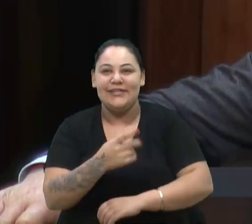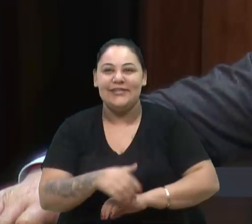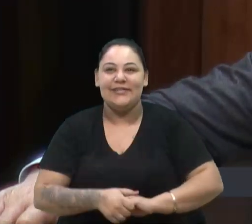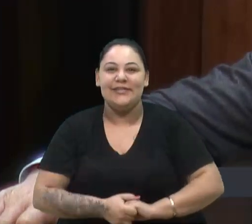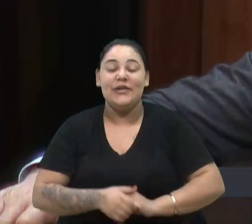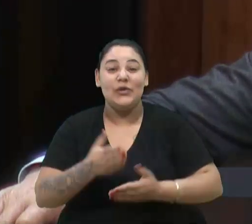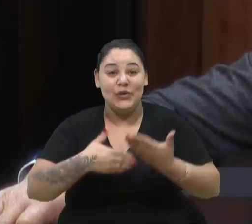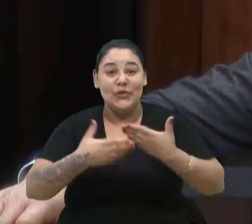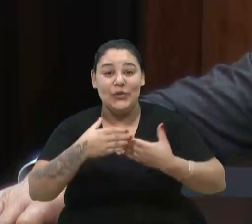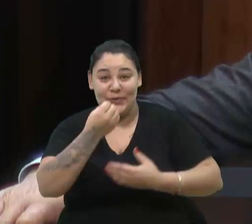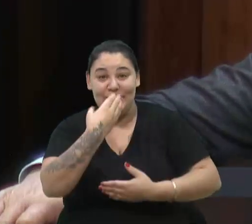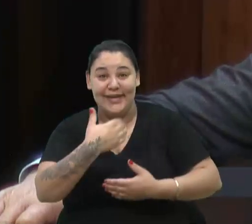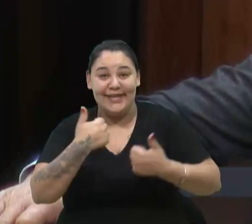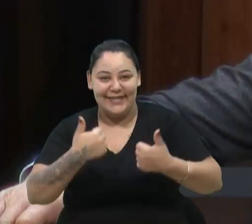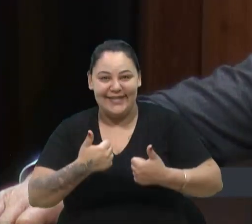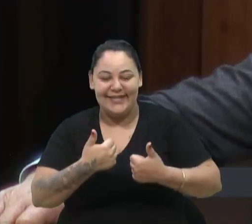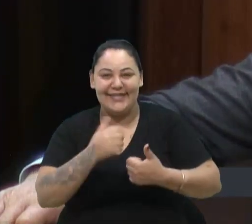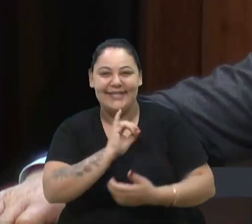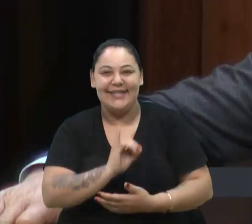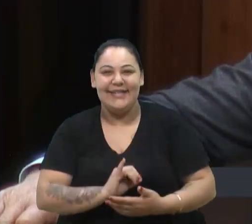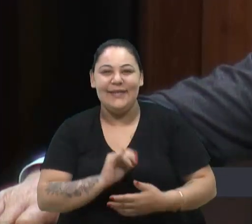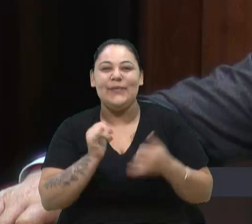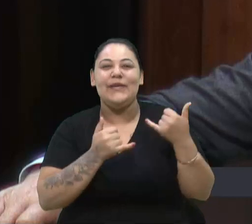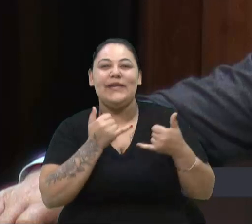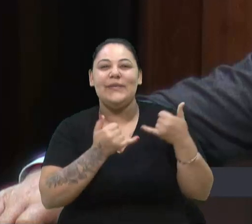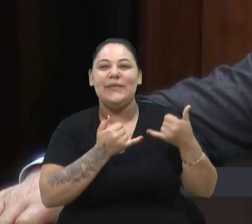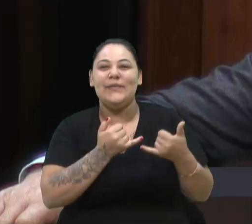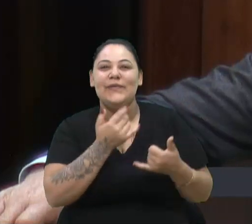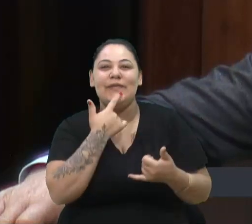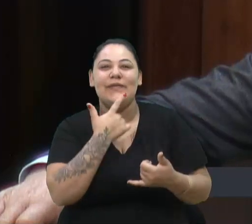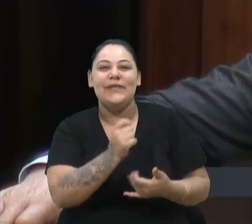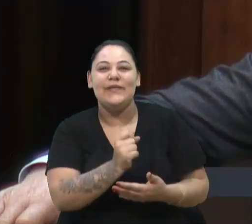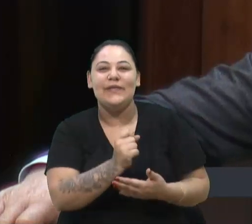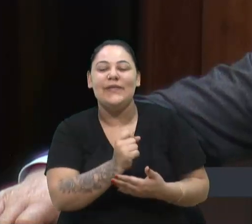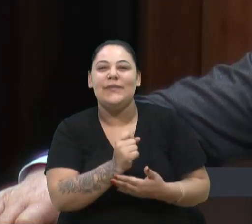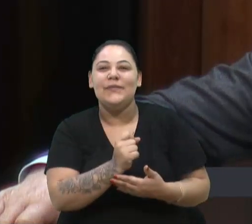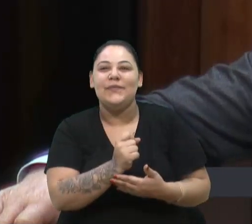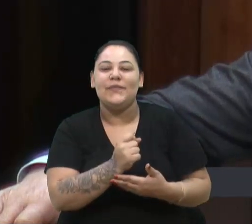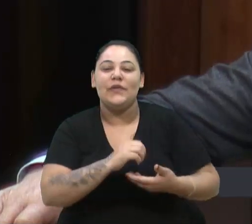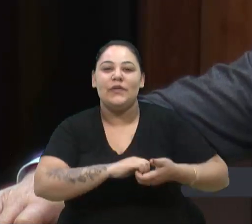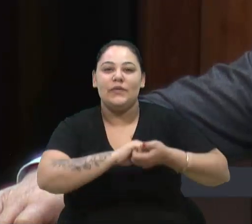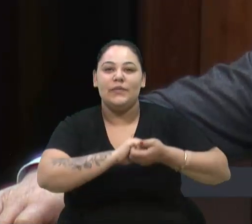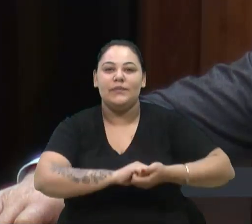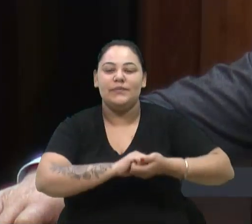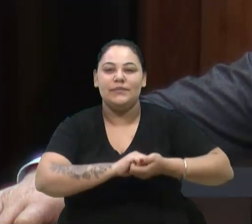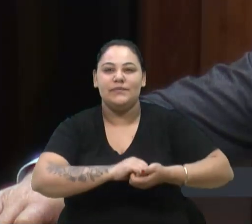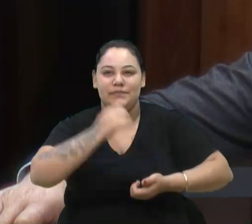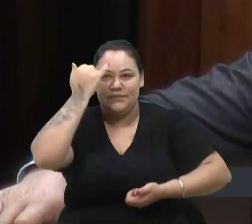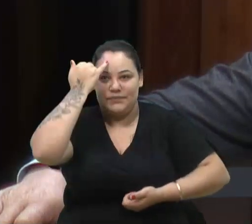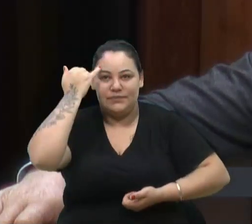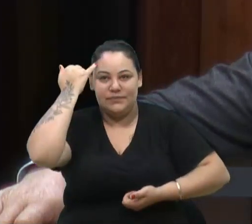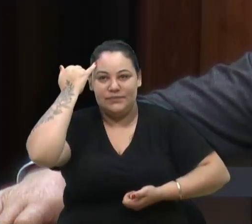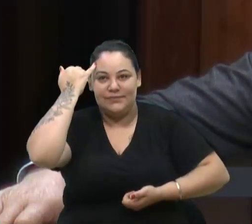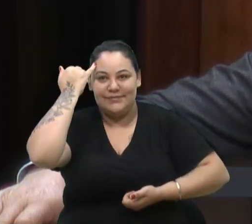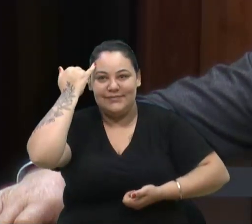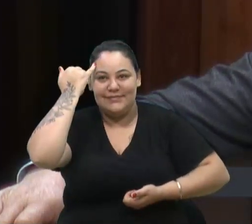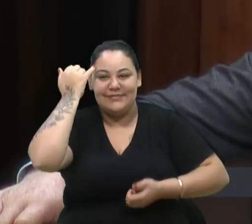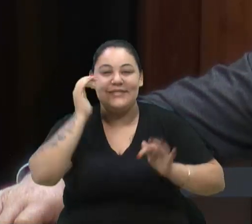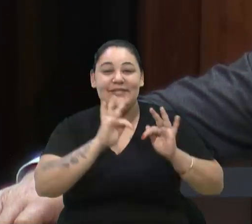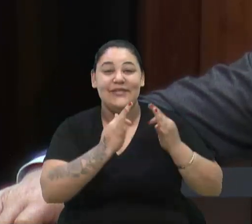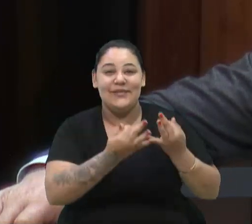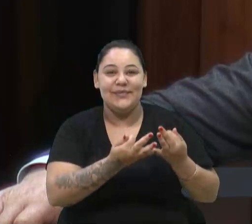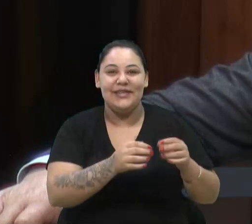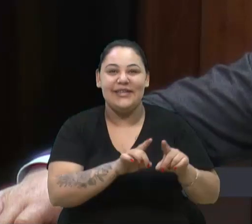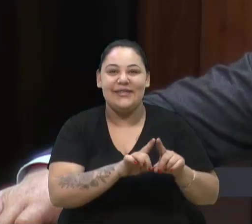cumprimentar nosso presidente da Câmara colega Zé da Bros parente na minha